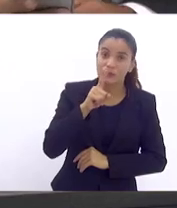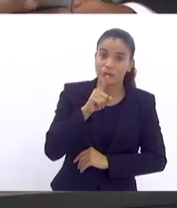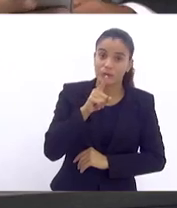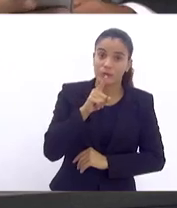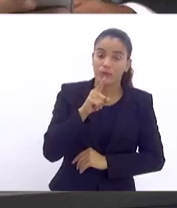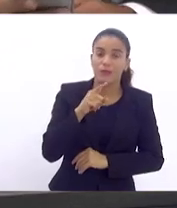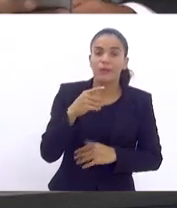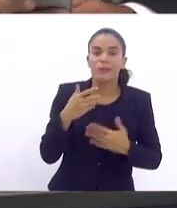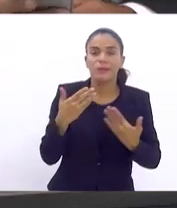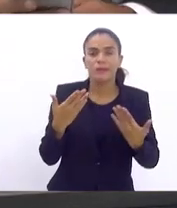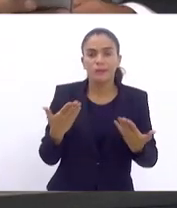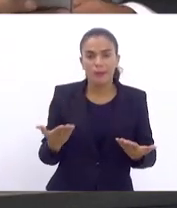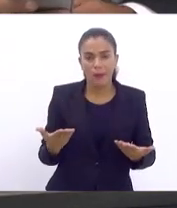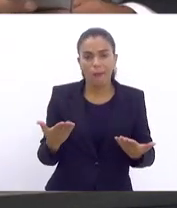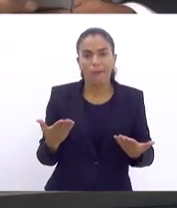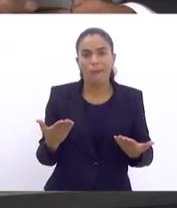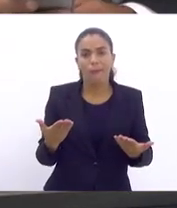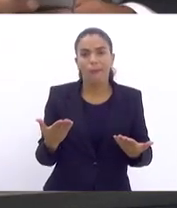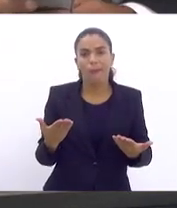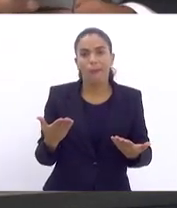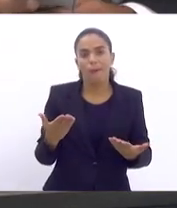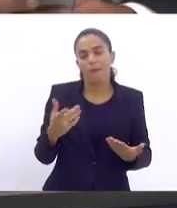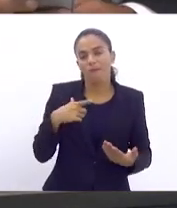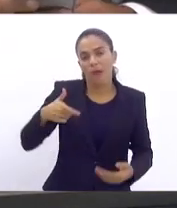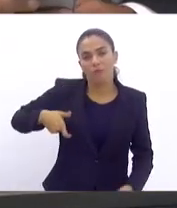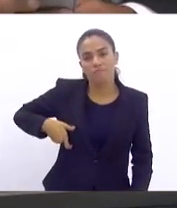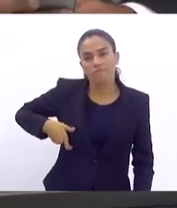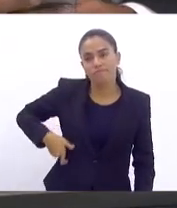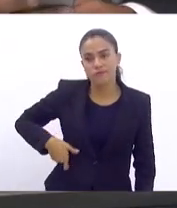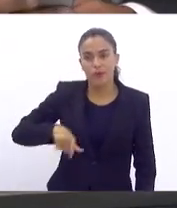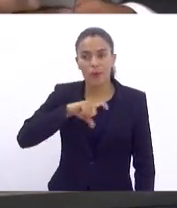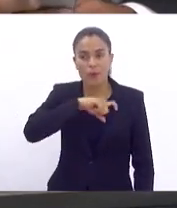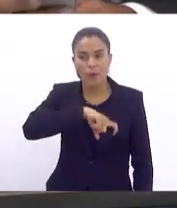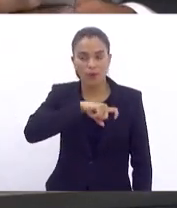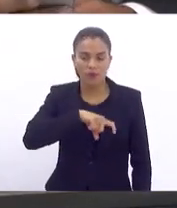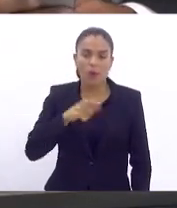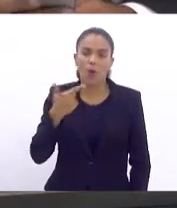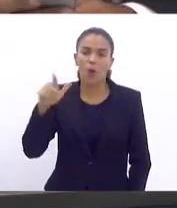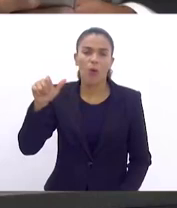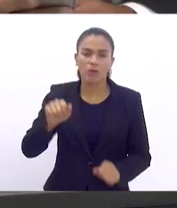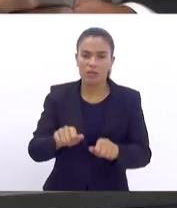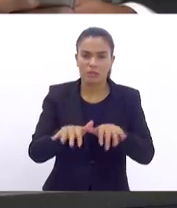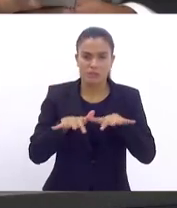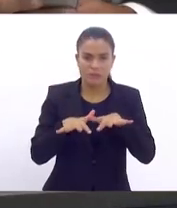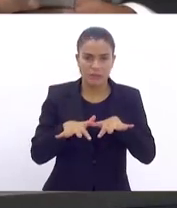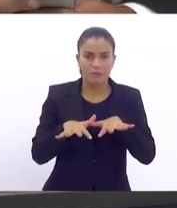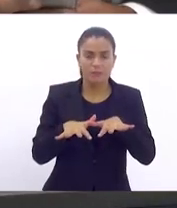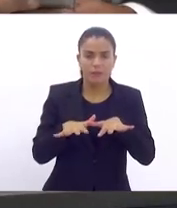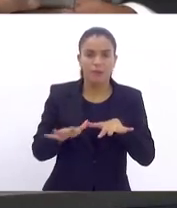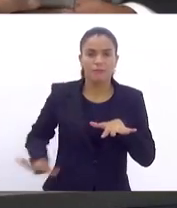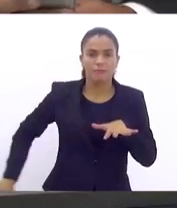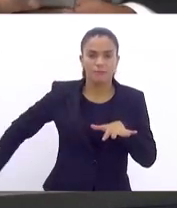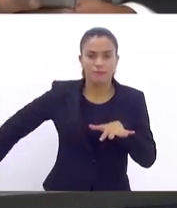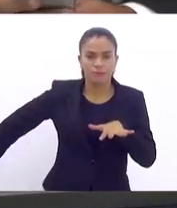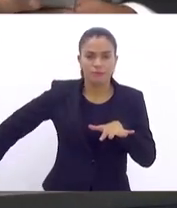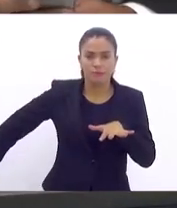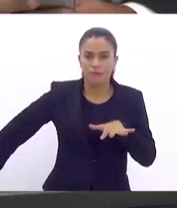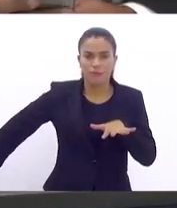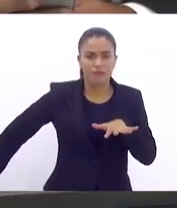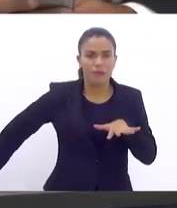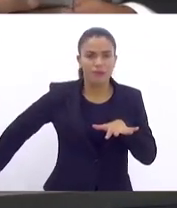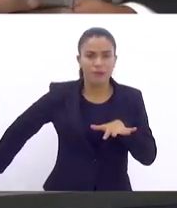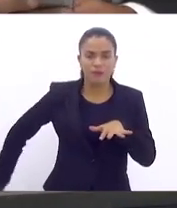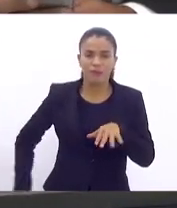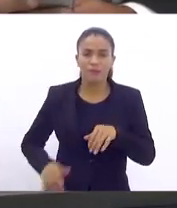esse profissionais também vão ter porte aí uma outra Assembleia fala não os garis se metem aqui